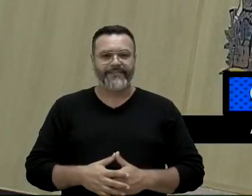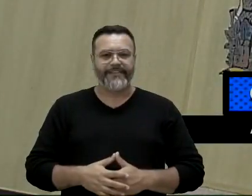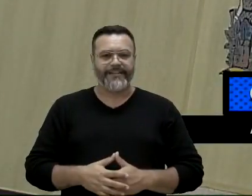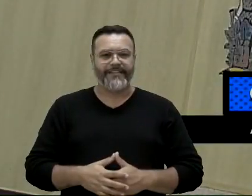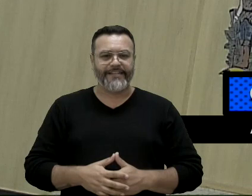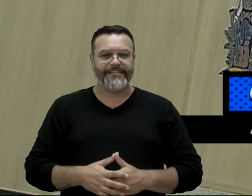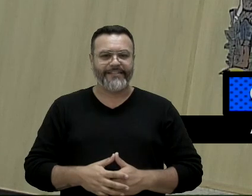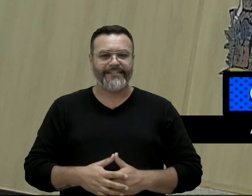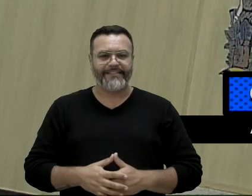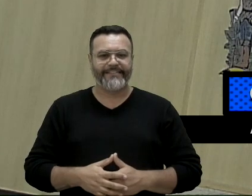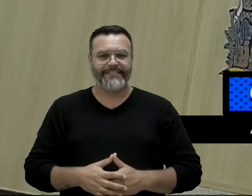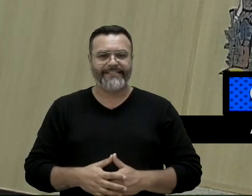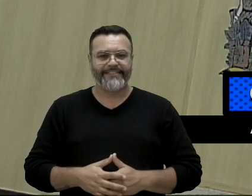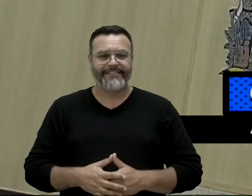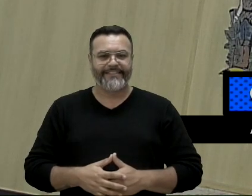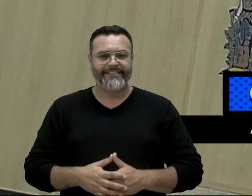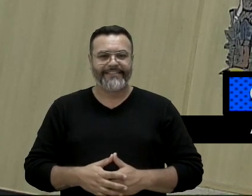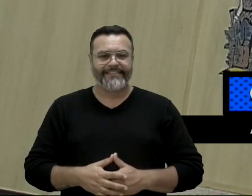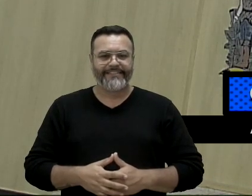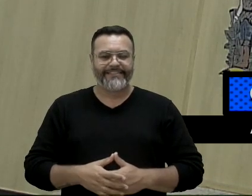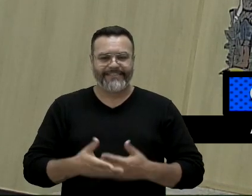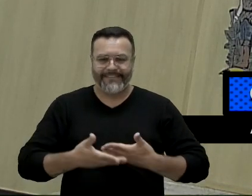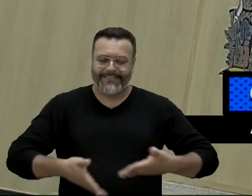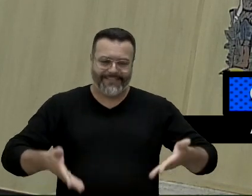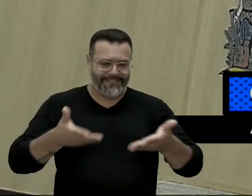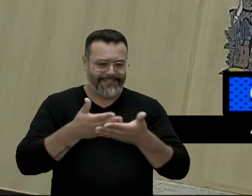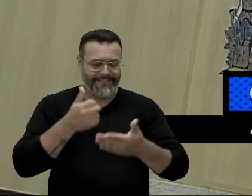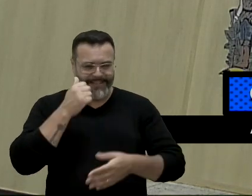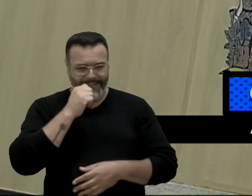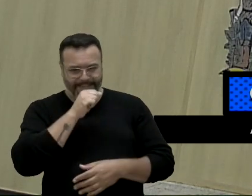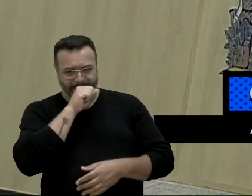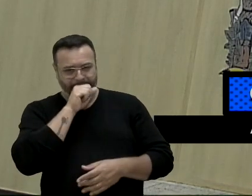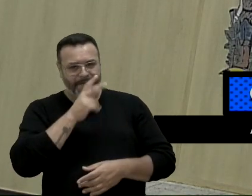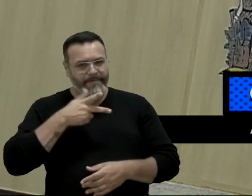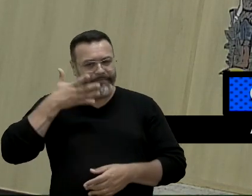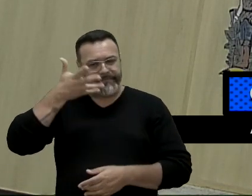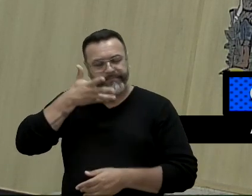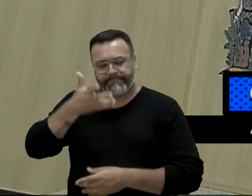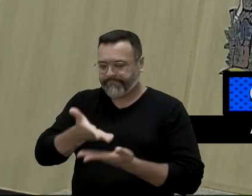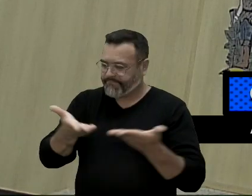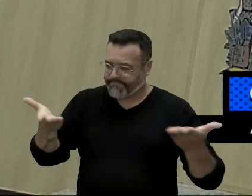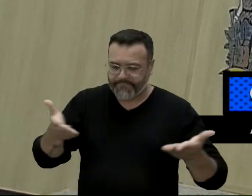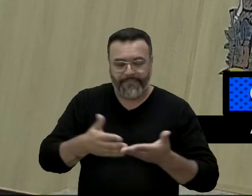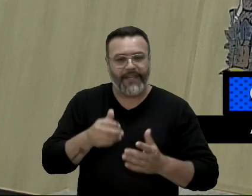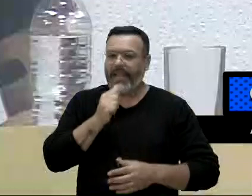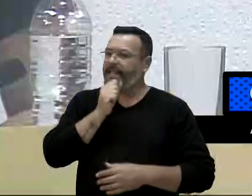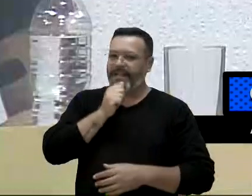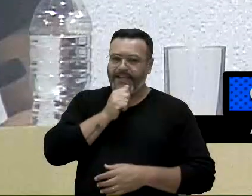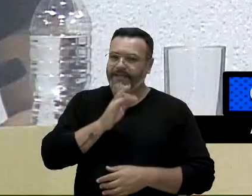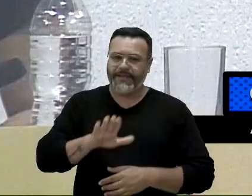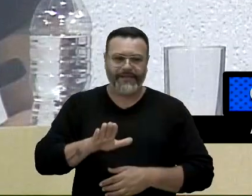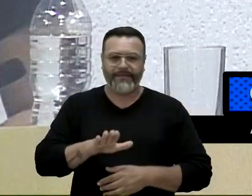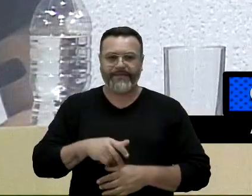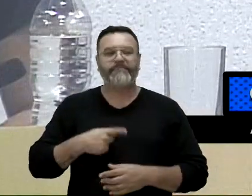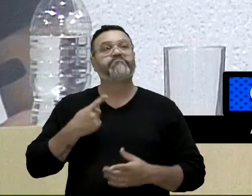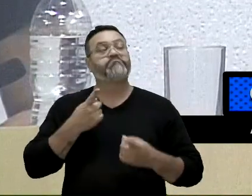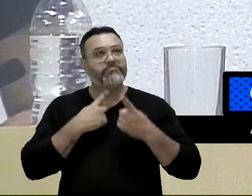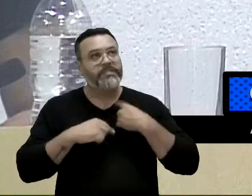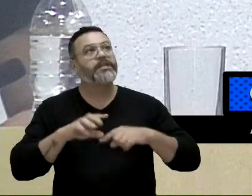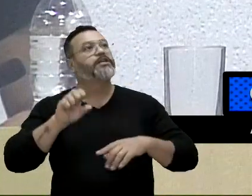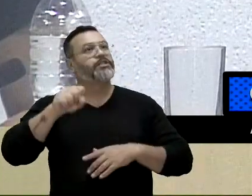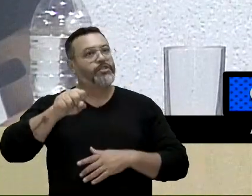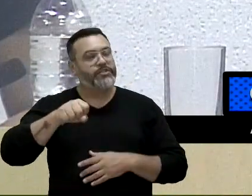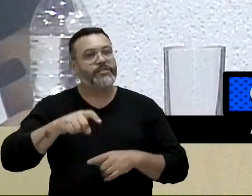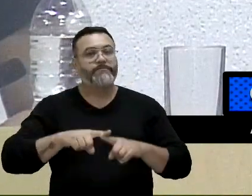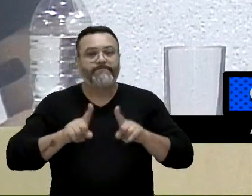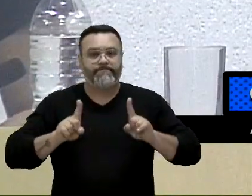Nada melhor do que ouvir mães falando, né, na presidência aqui. Eu ainda não sou mãe, é um desejo, sim,